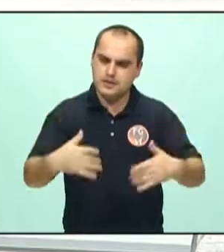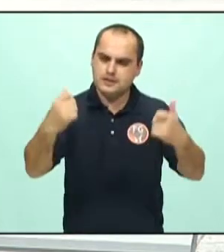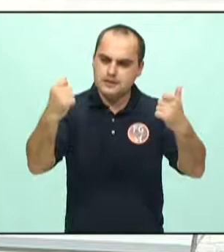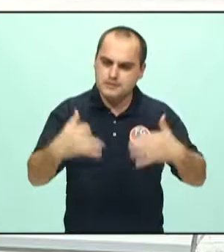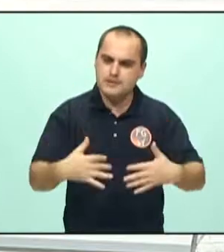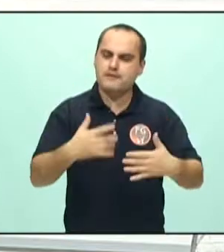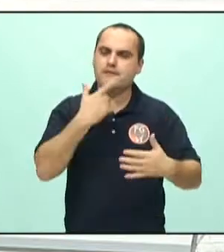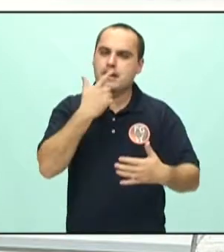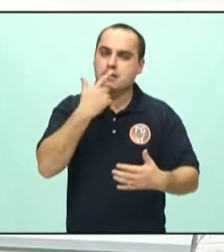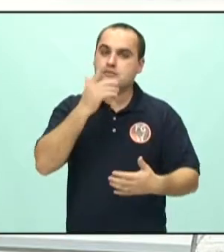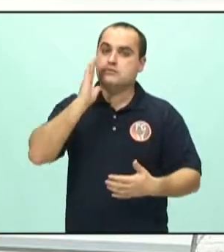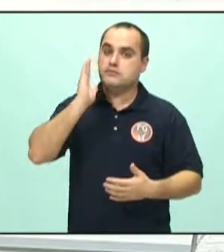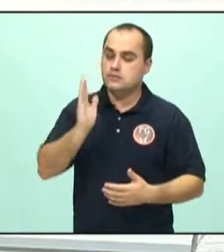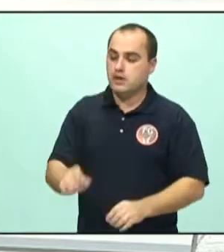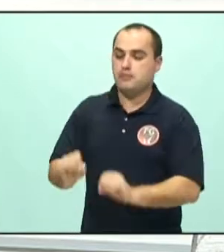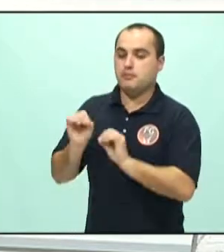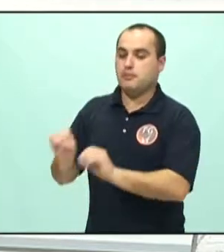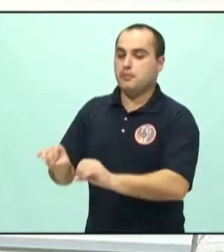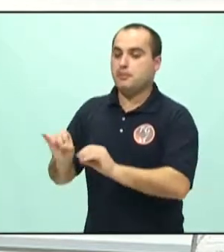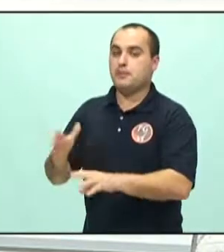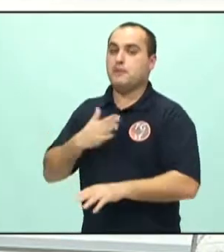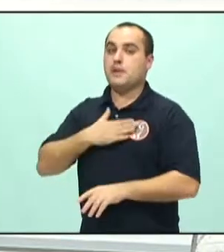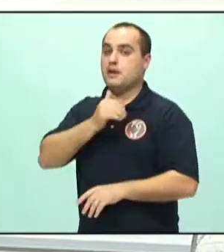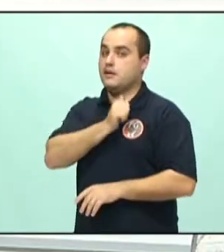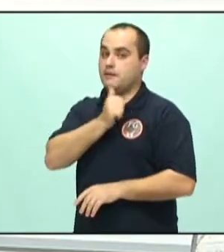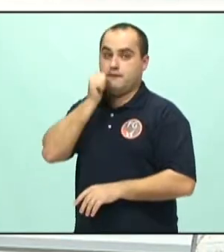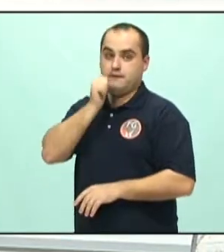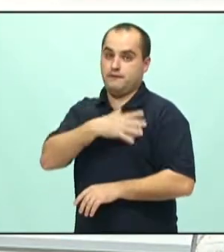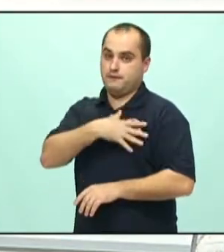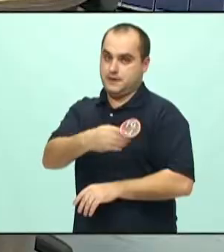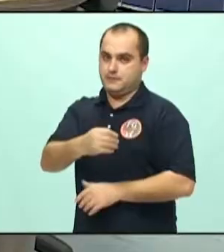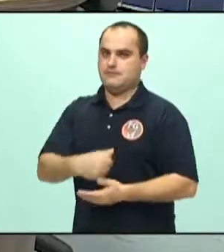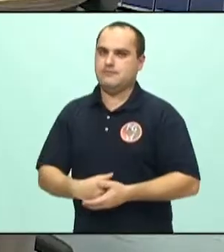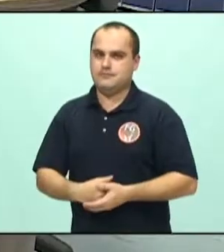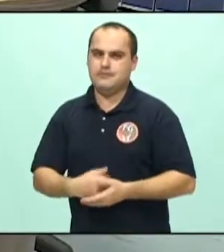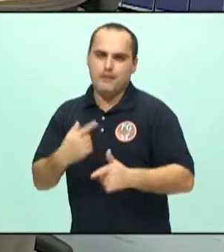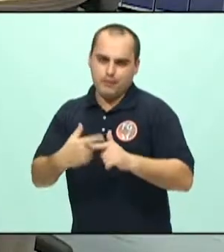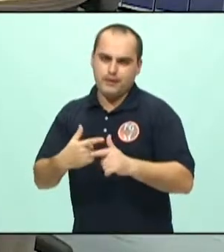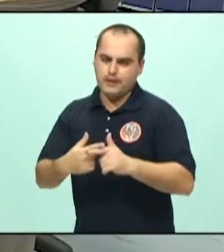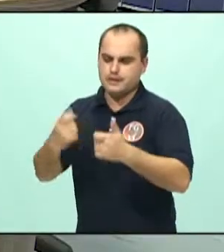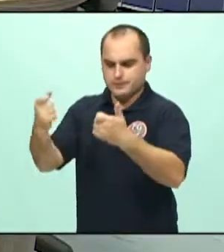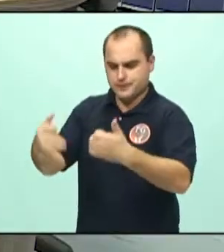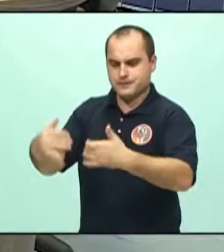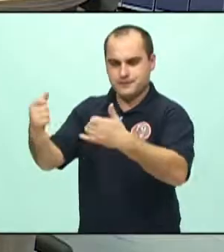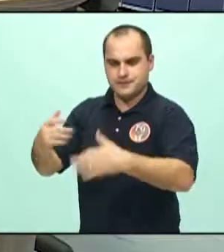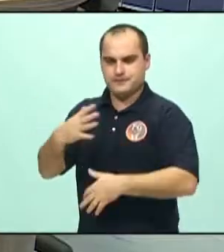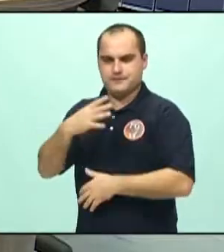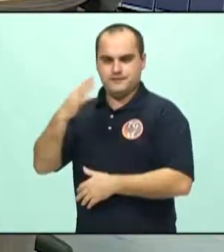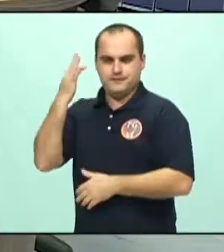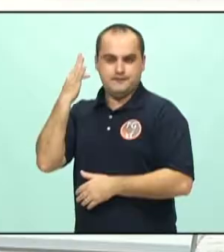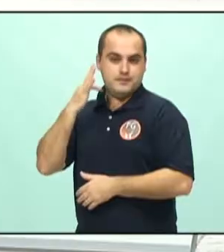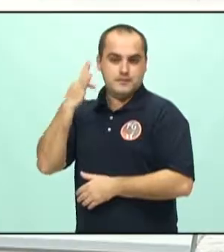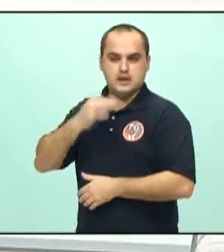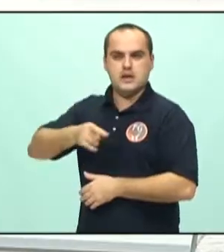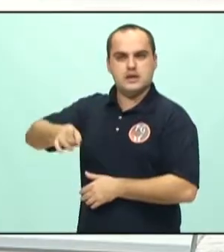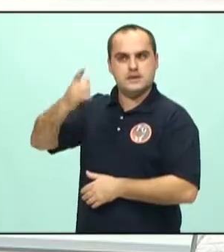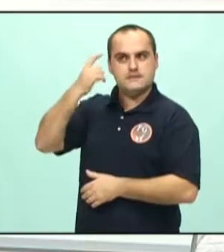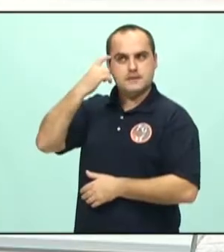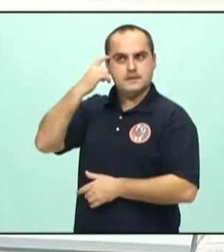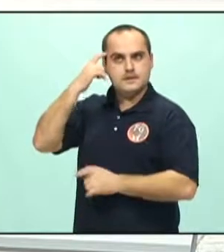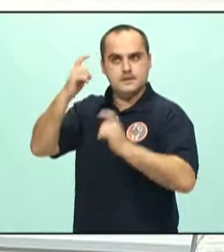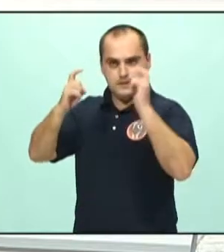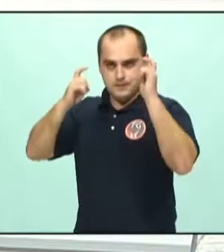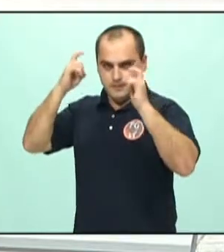eu falei para minha filha em determinada oportunidade, porque a gente conta essas histórias para os nossos familiares e eles sempre levam com preocupação.